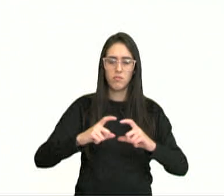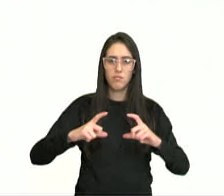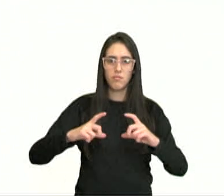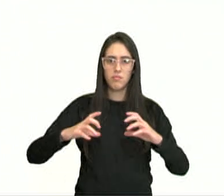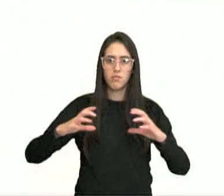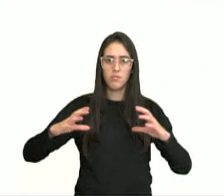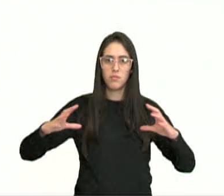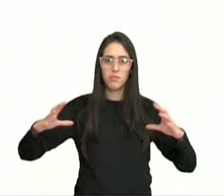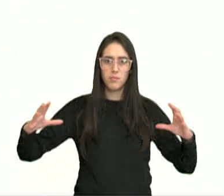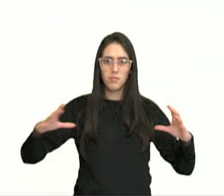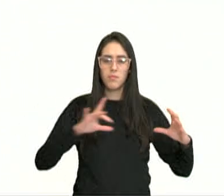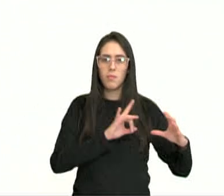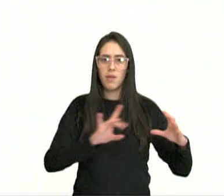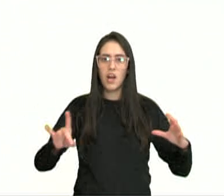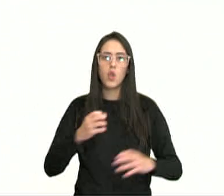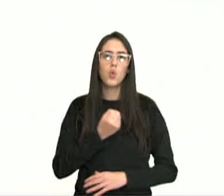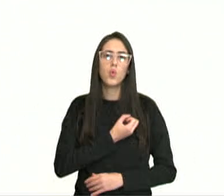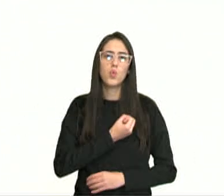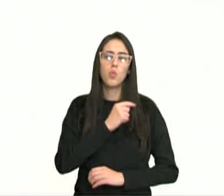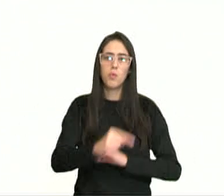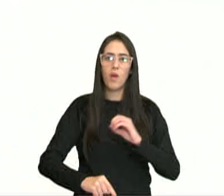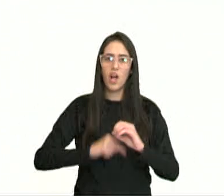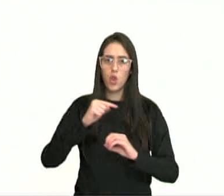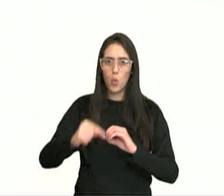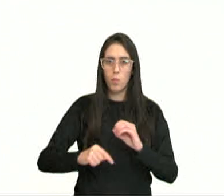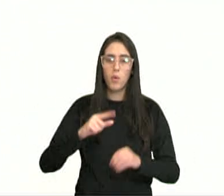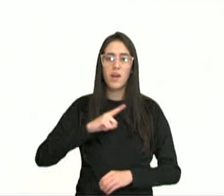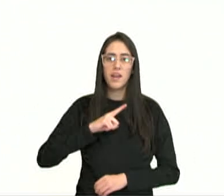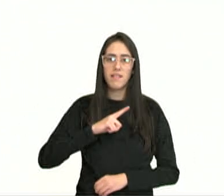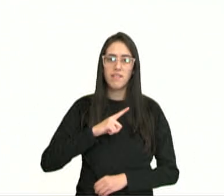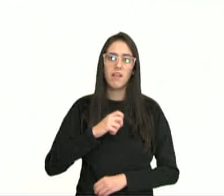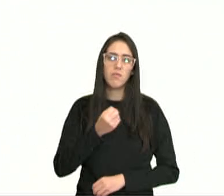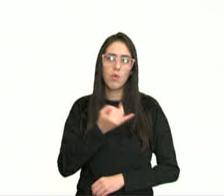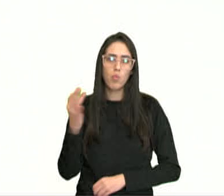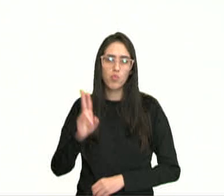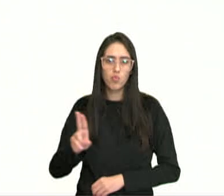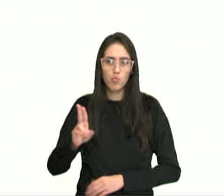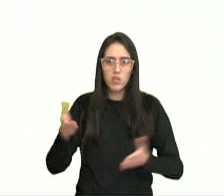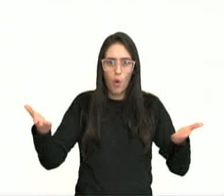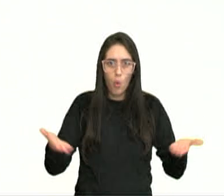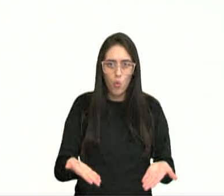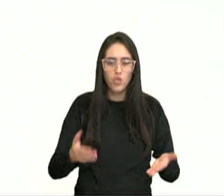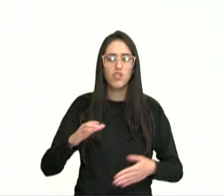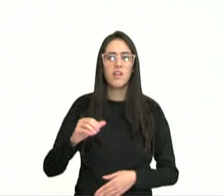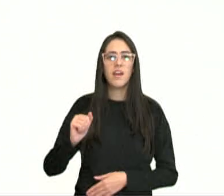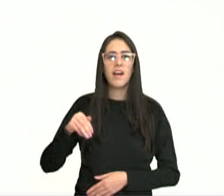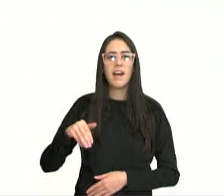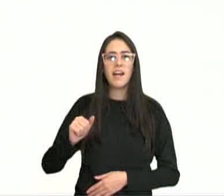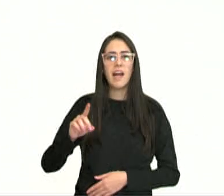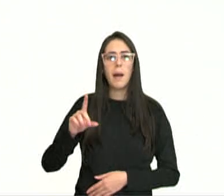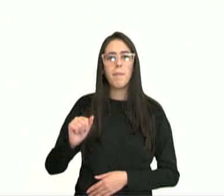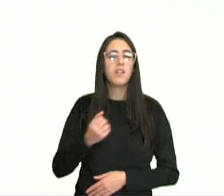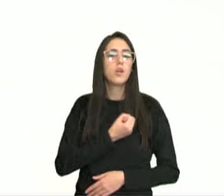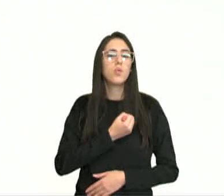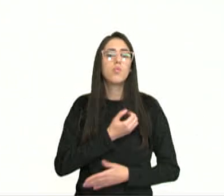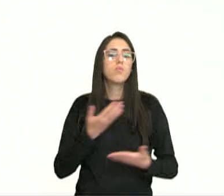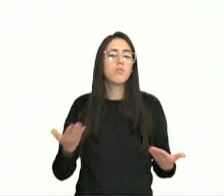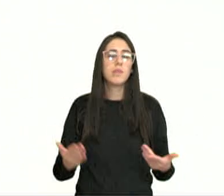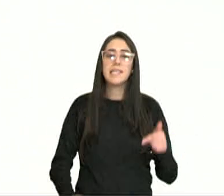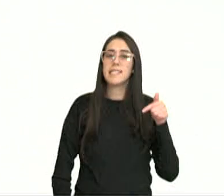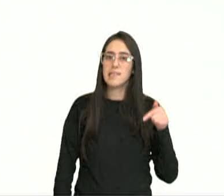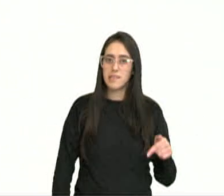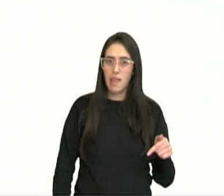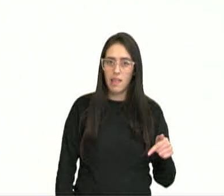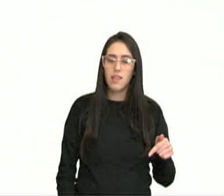com o número atômico do elemento. Para os elementos químicos atuais, o número de camadas ou níveis de energia é igual a 7 e